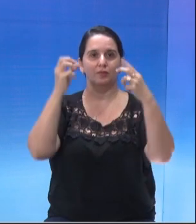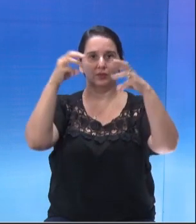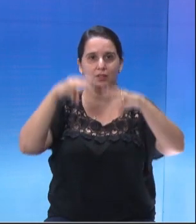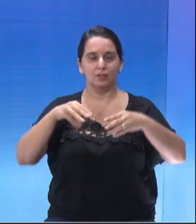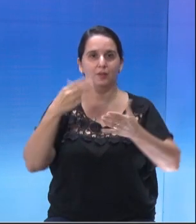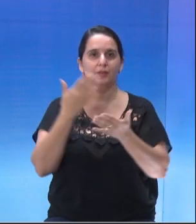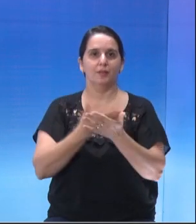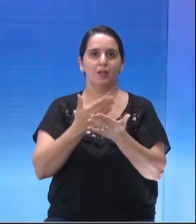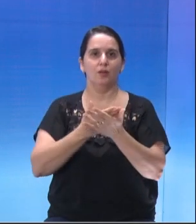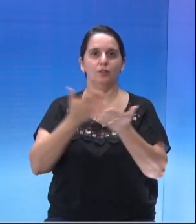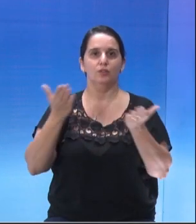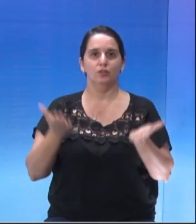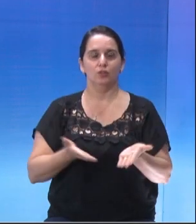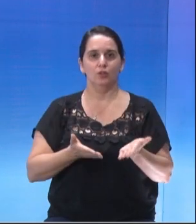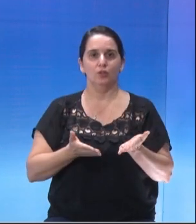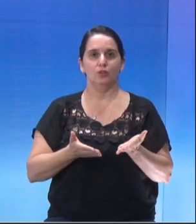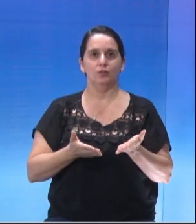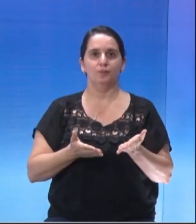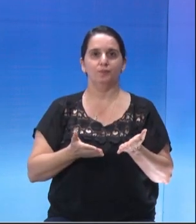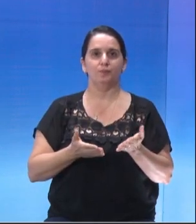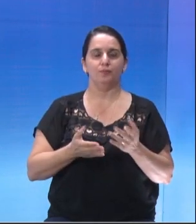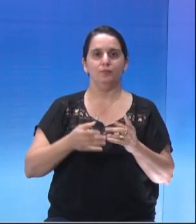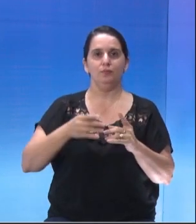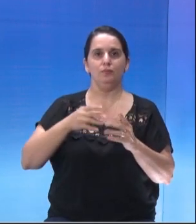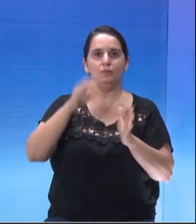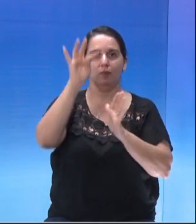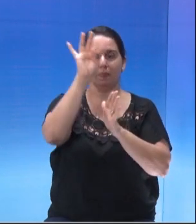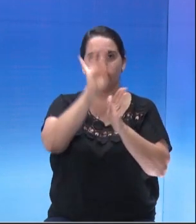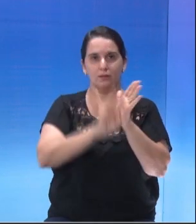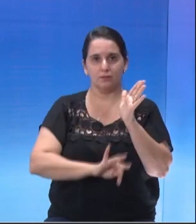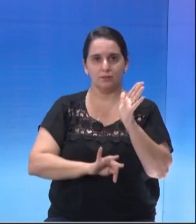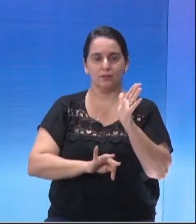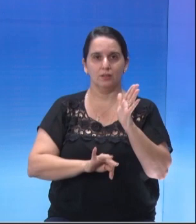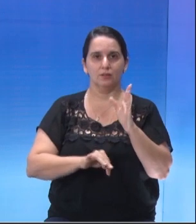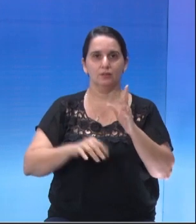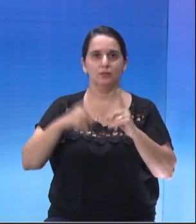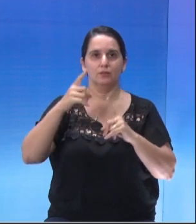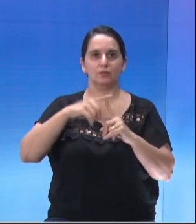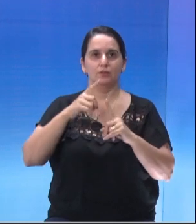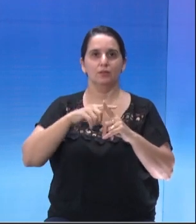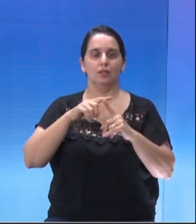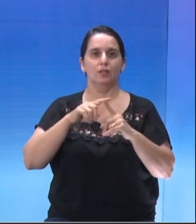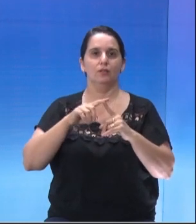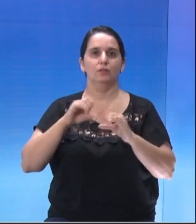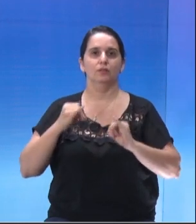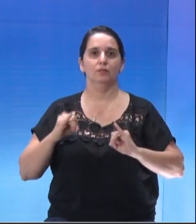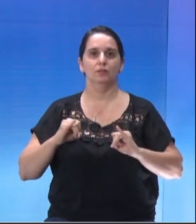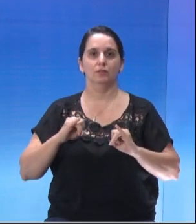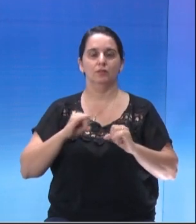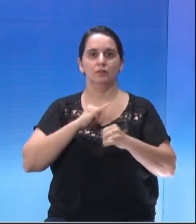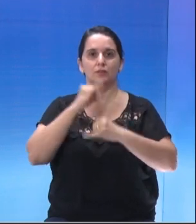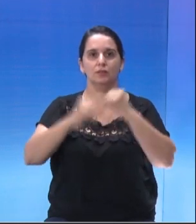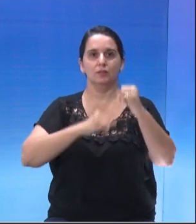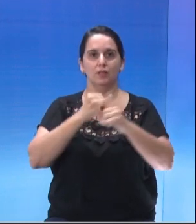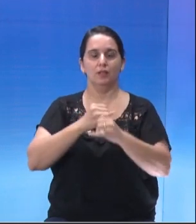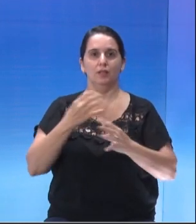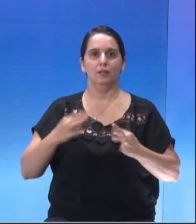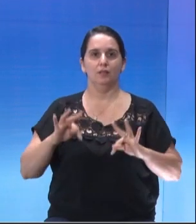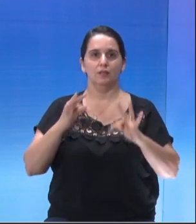esta aula. Falamos, então, sobre os textos do gênero digital, da tecnologia, que